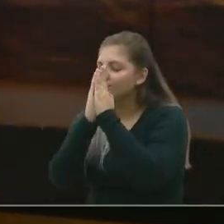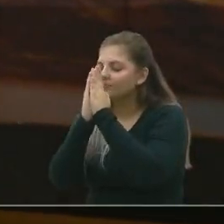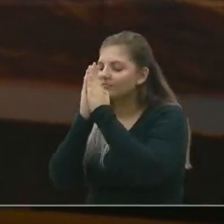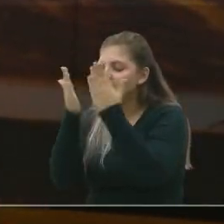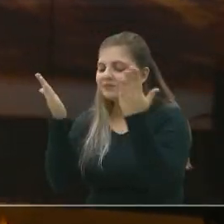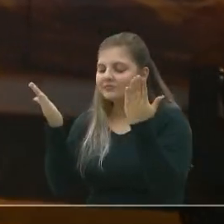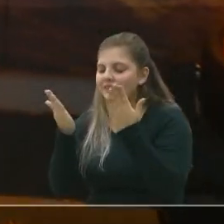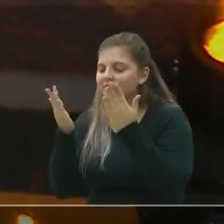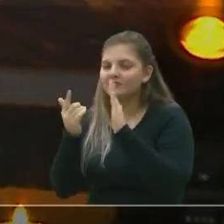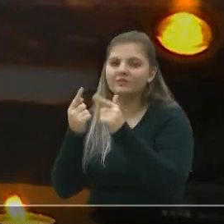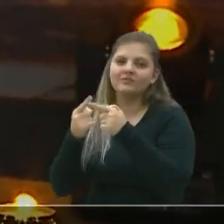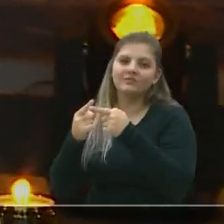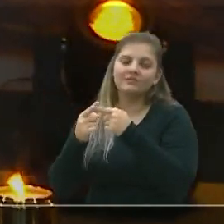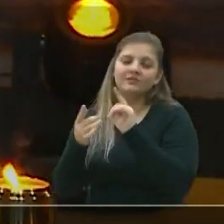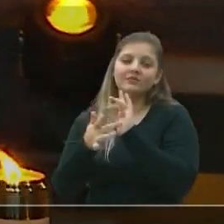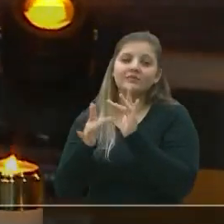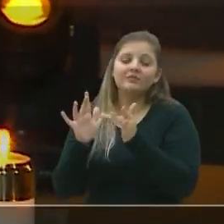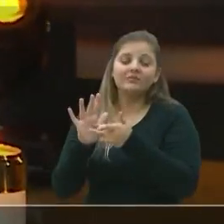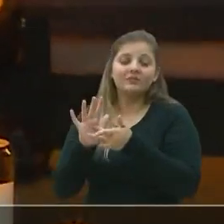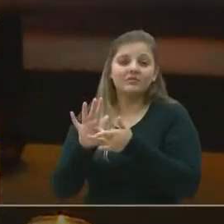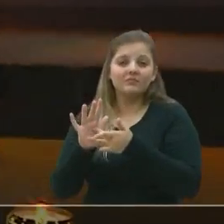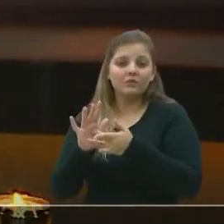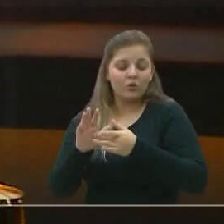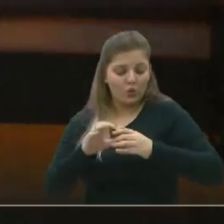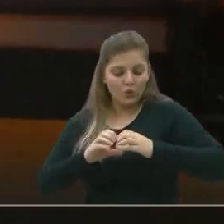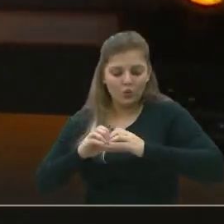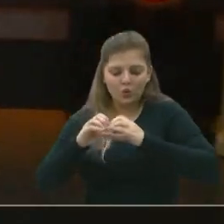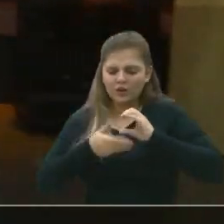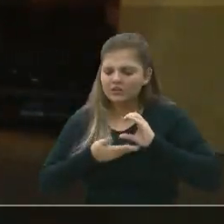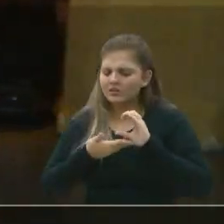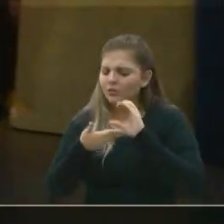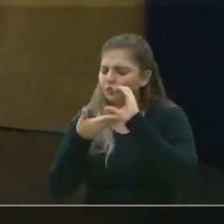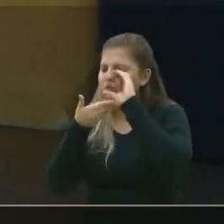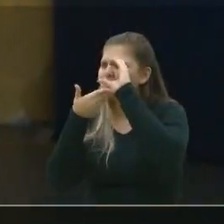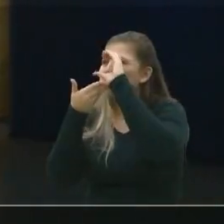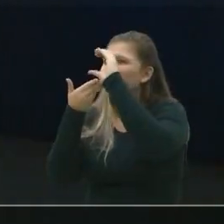Lança o teu coração, as tuas